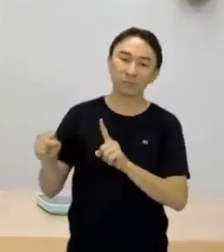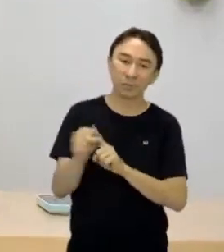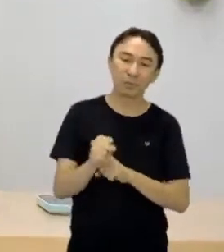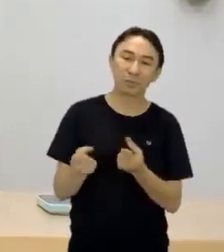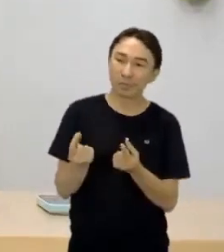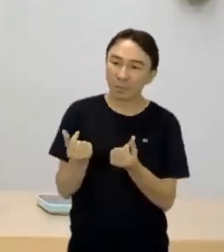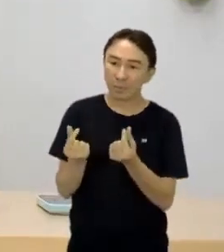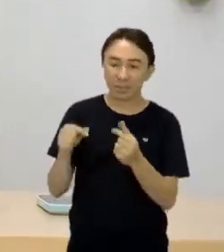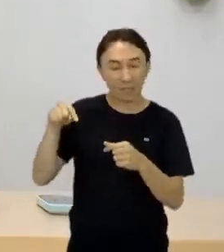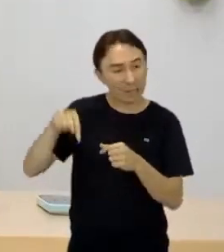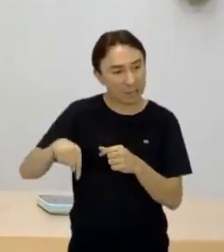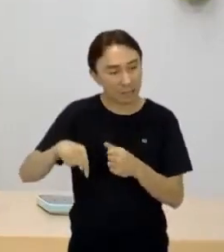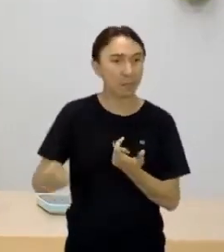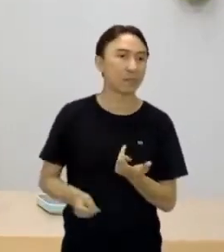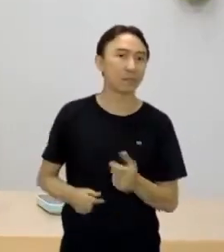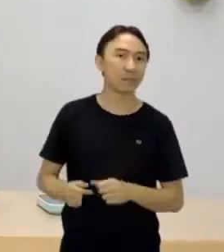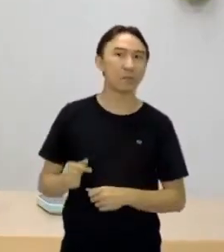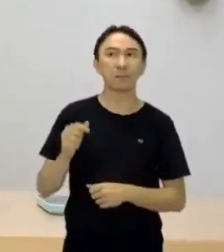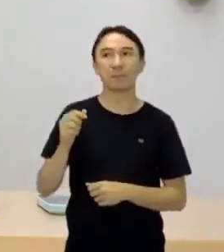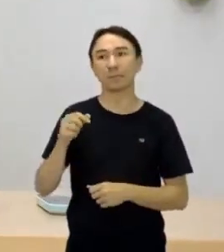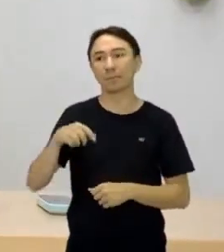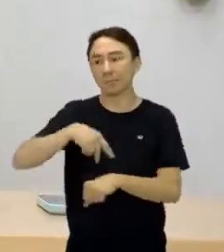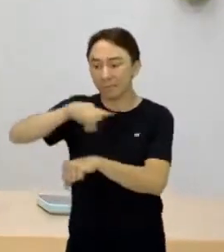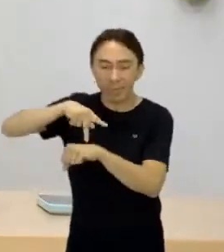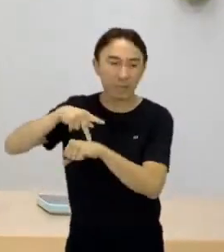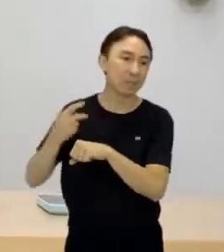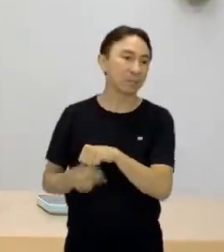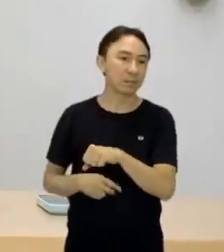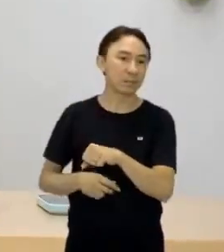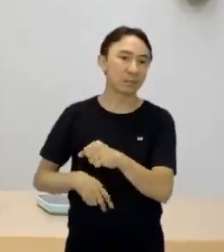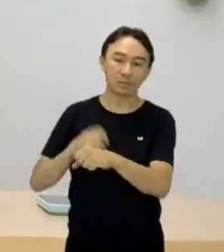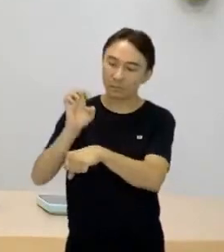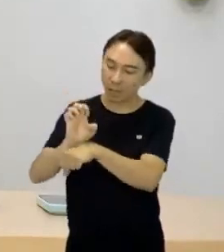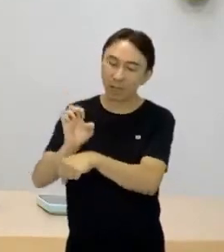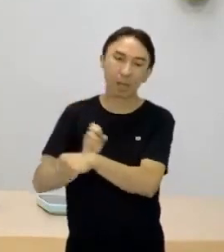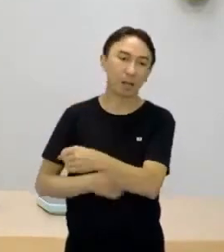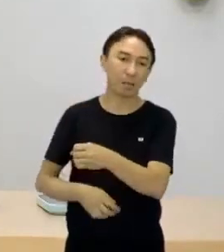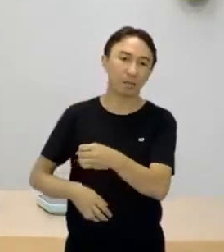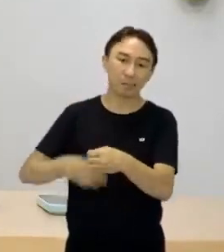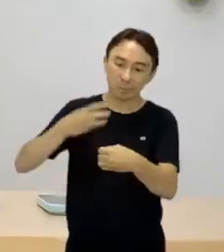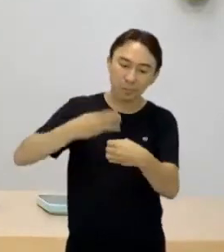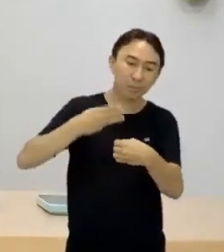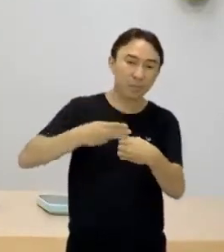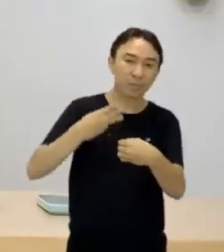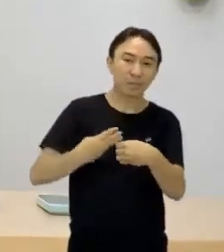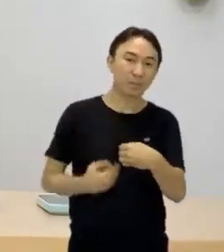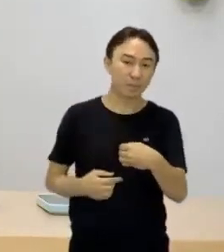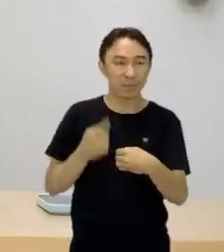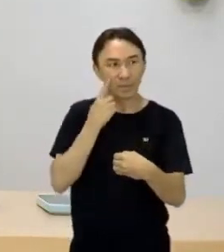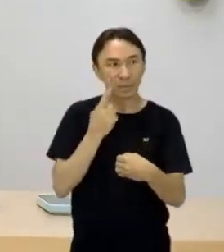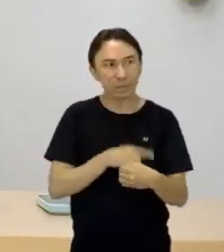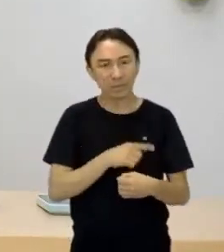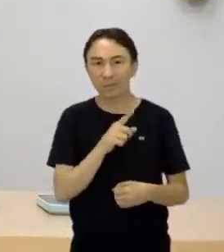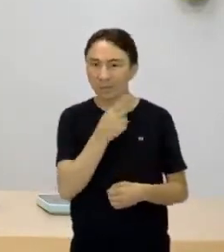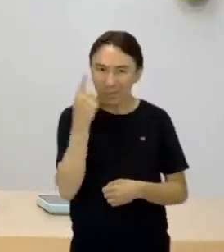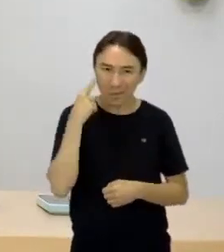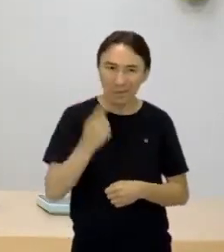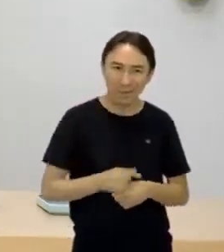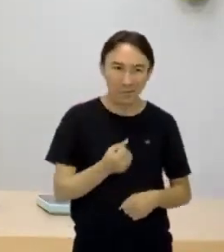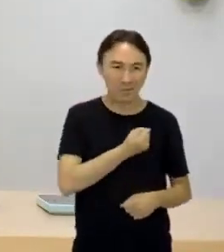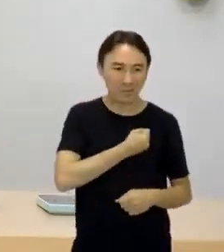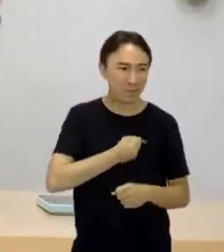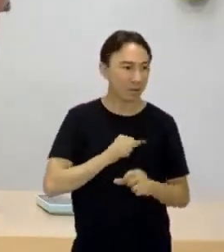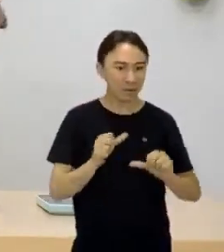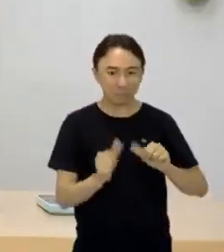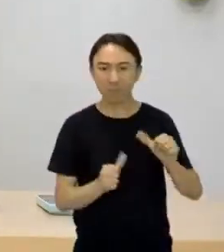do município, né, tendo essa relação de números. Então veja, né, os números vão mudando aí em fração de segundos. Porque